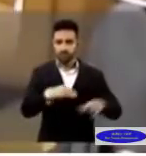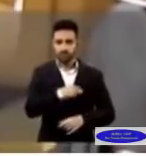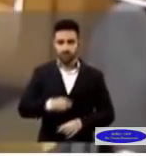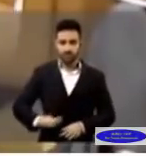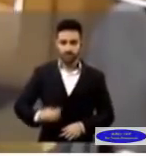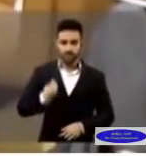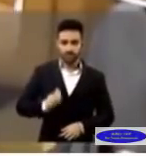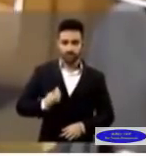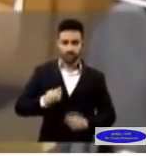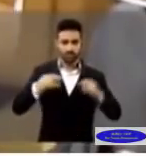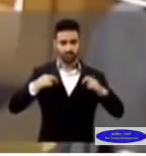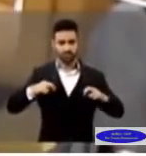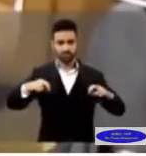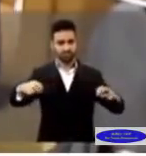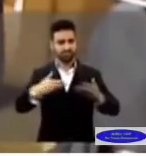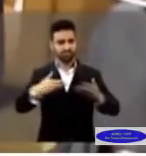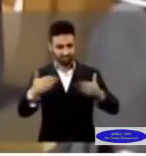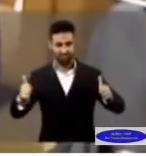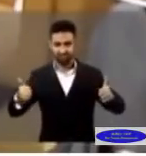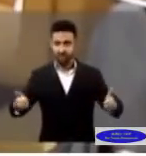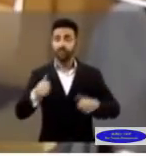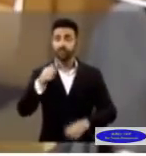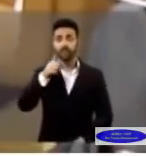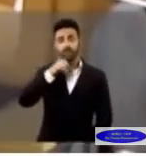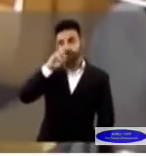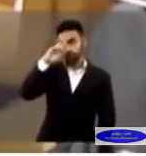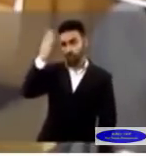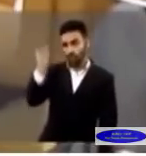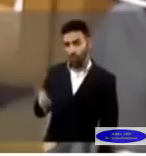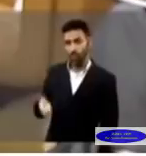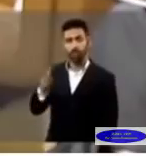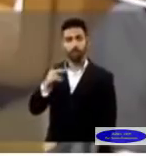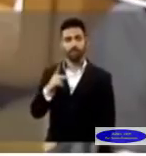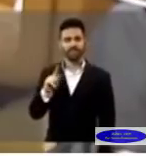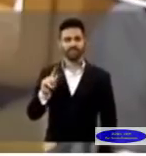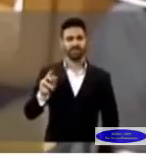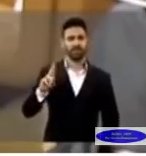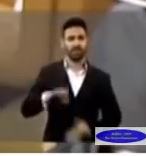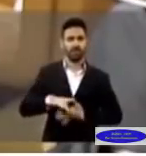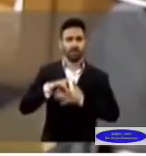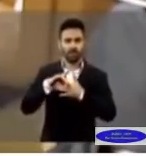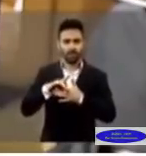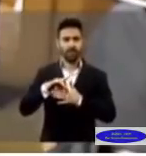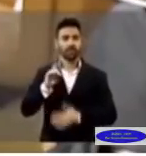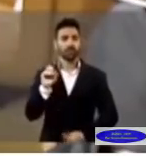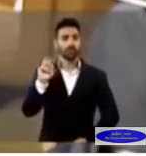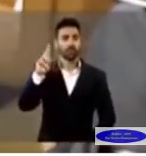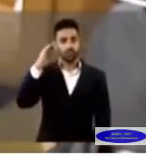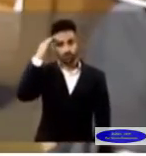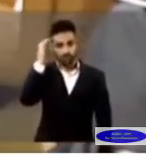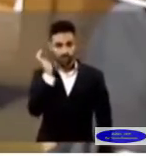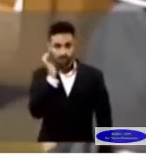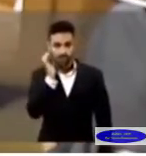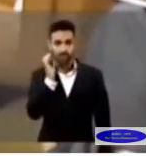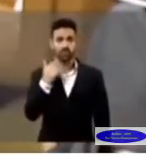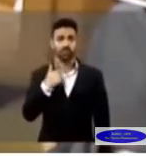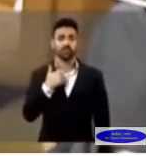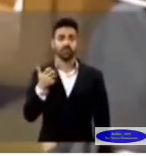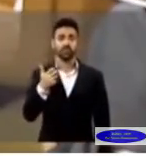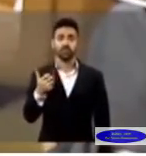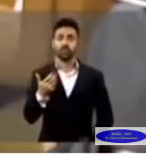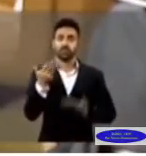tarde a todos. De plano, senhor presidente, eu não poderia deixar aqui de externar a minha